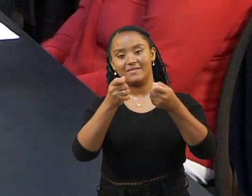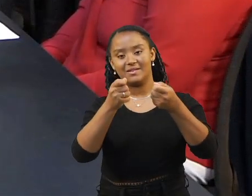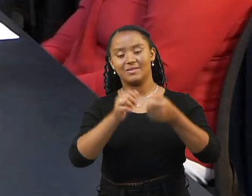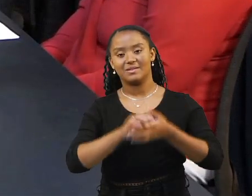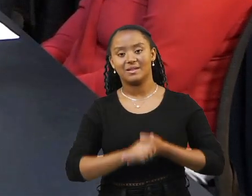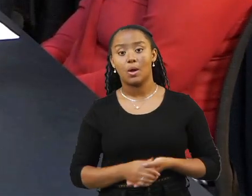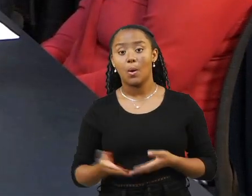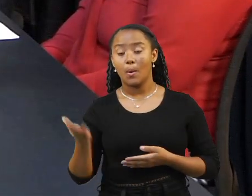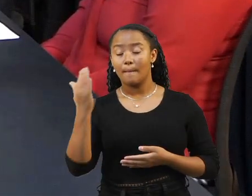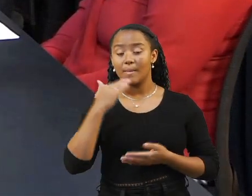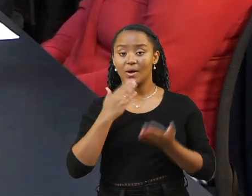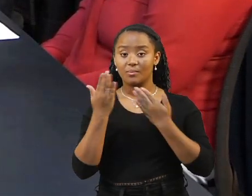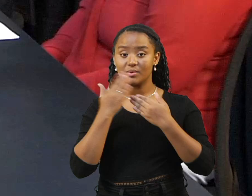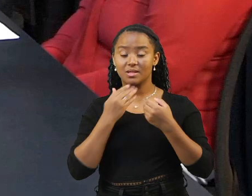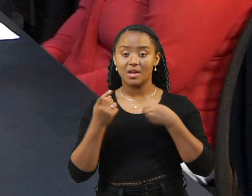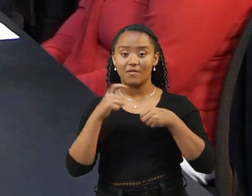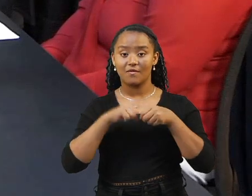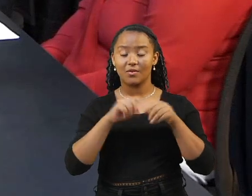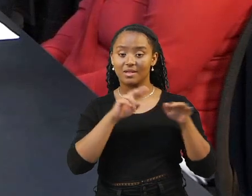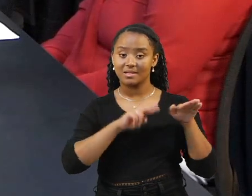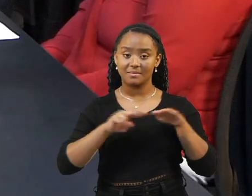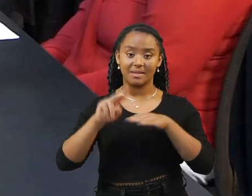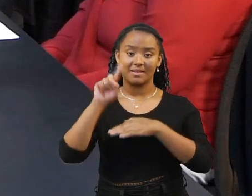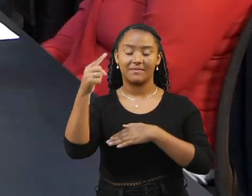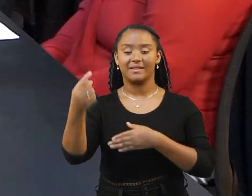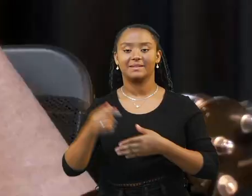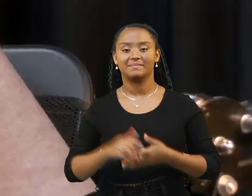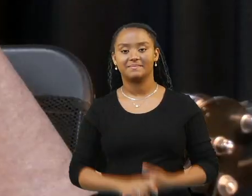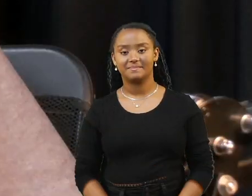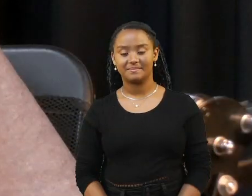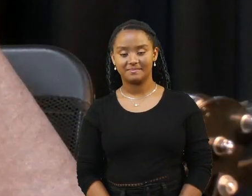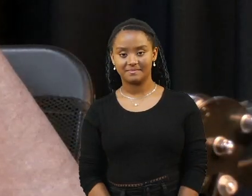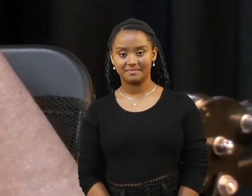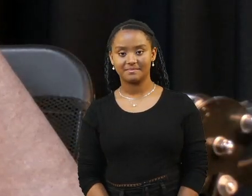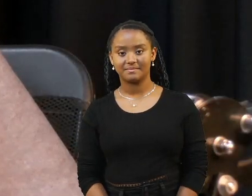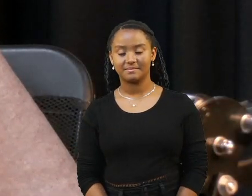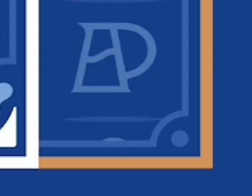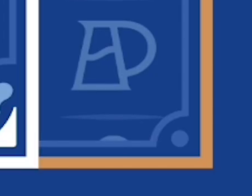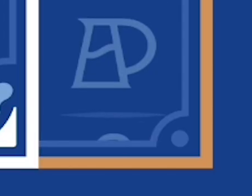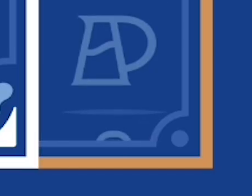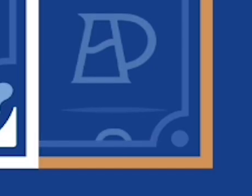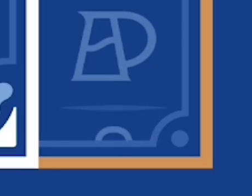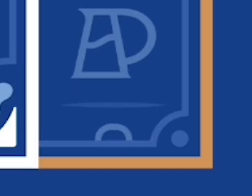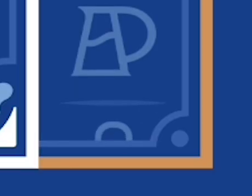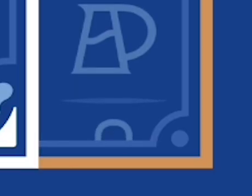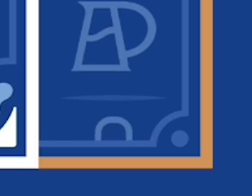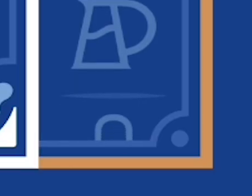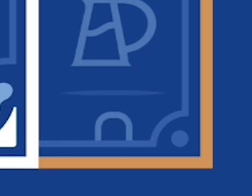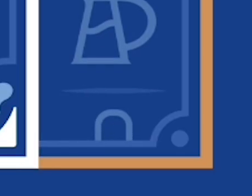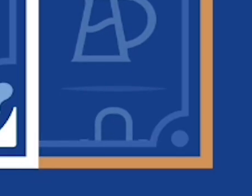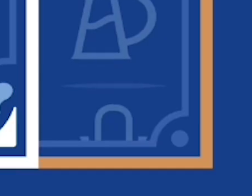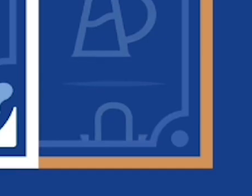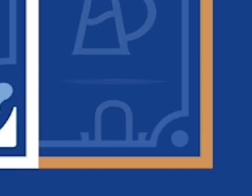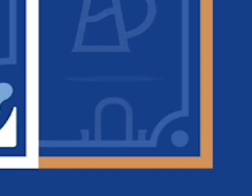foi extraordinário. Bora prosear, volta semana que vem.